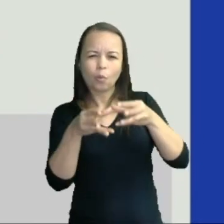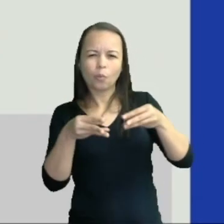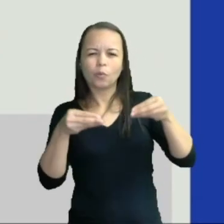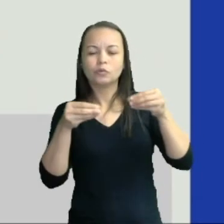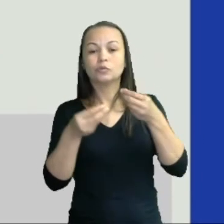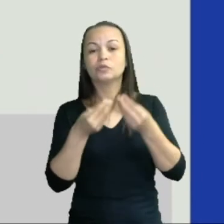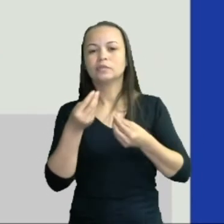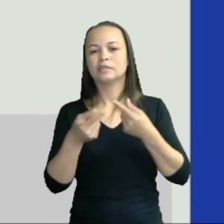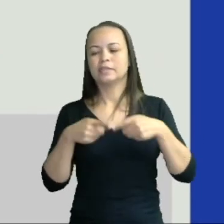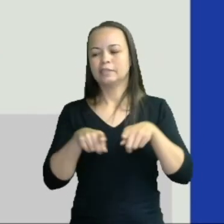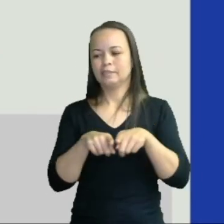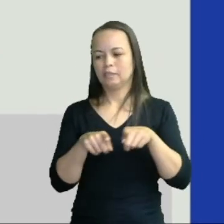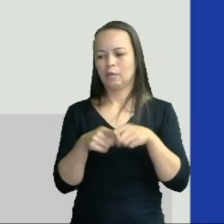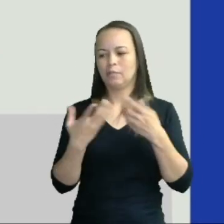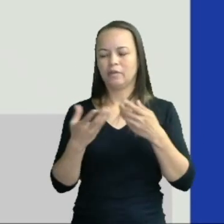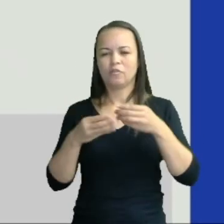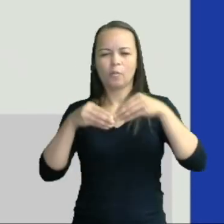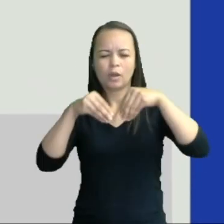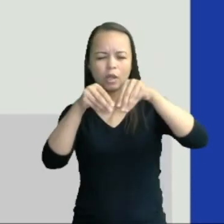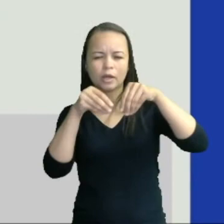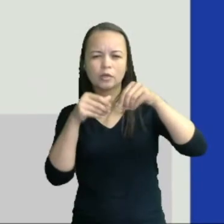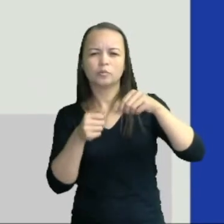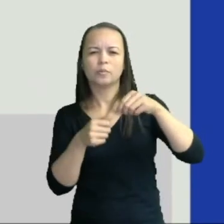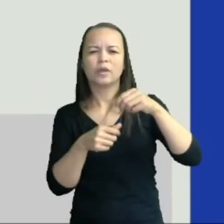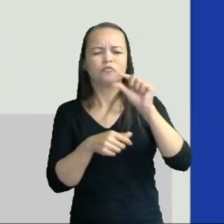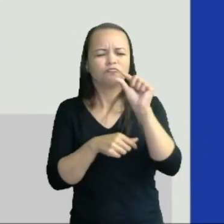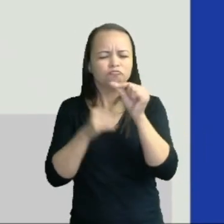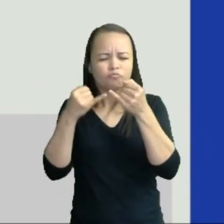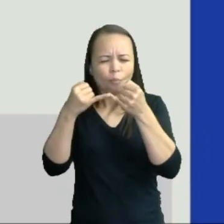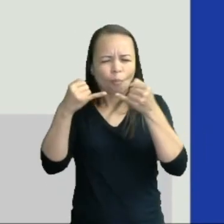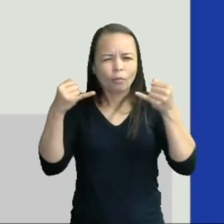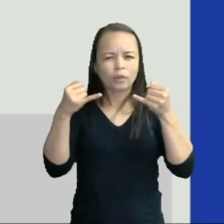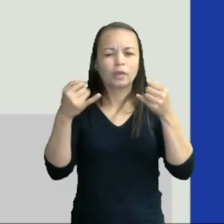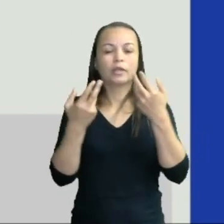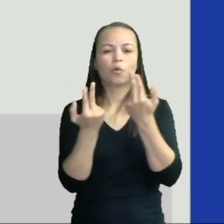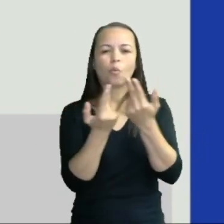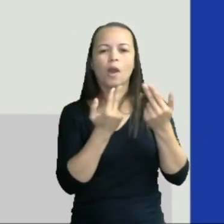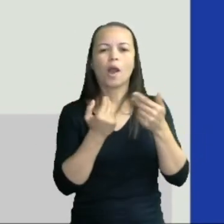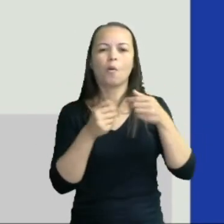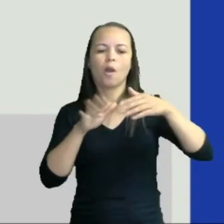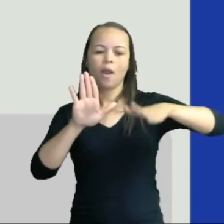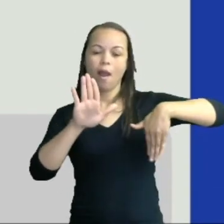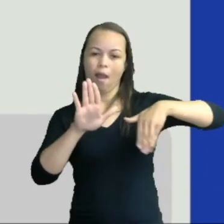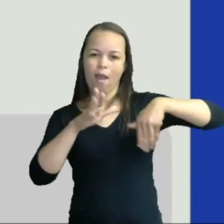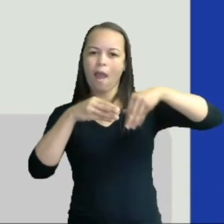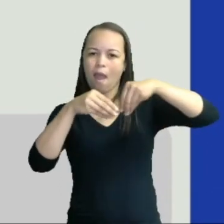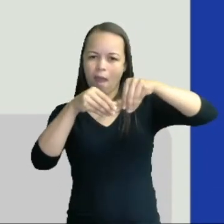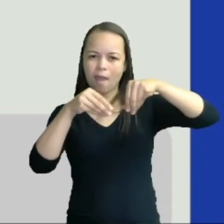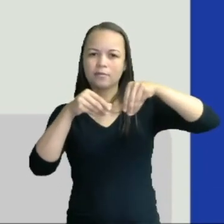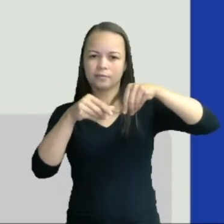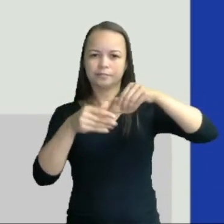formado também por grãos bem fininhos, assim como a areia da praia.